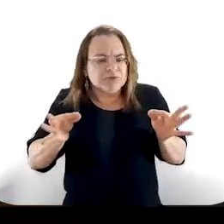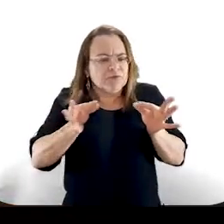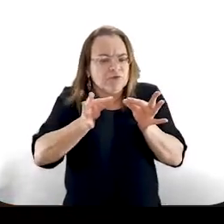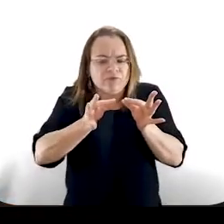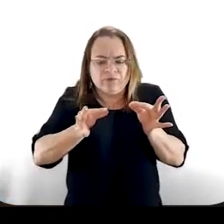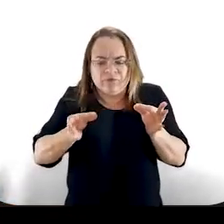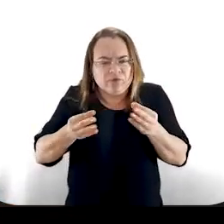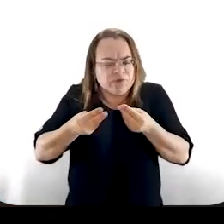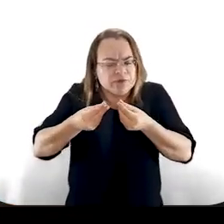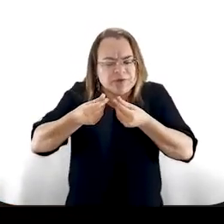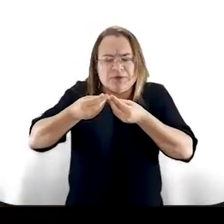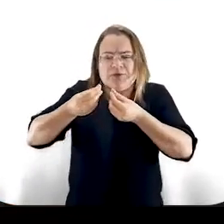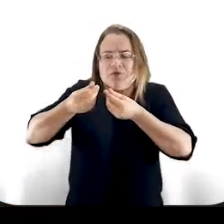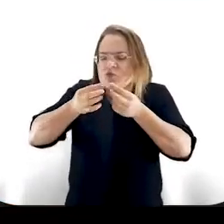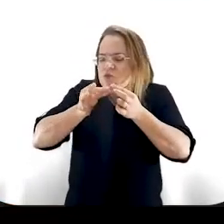em fios